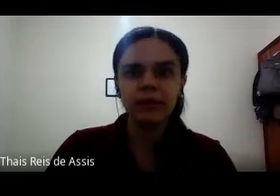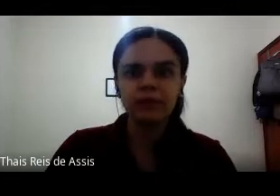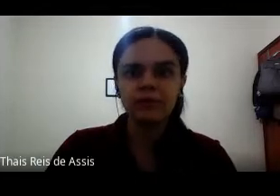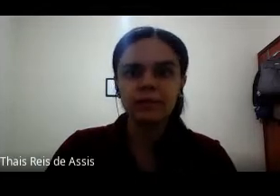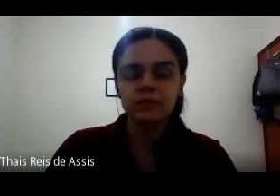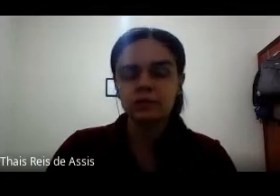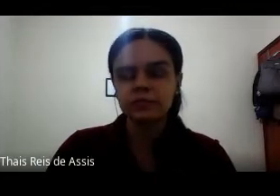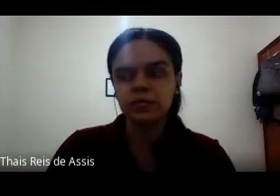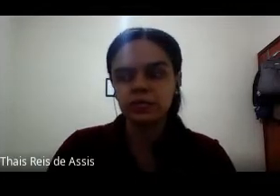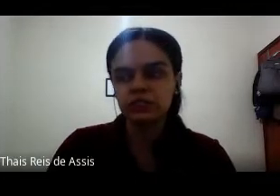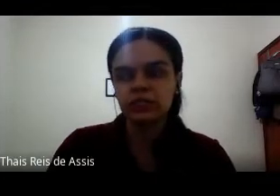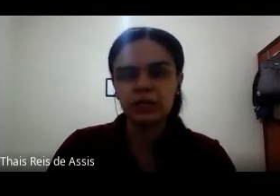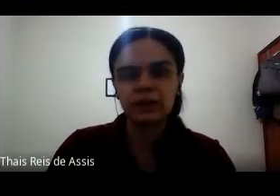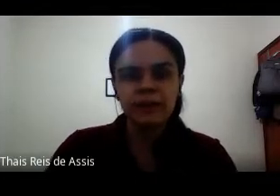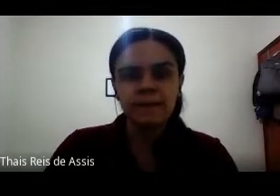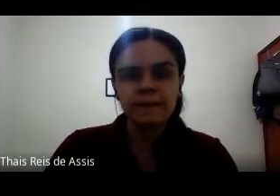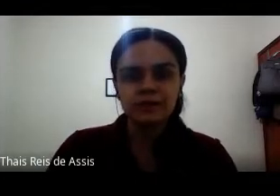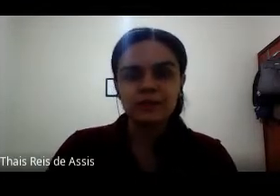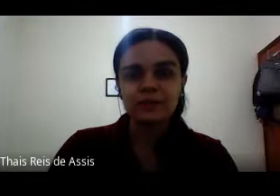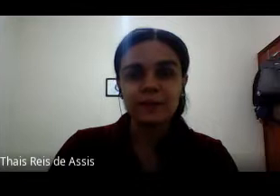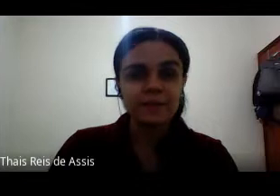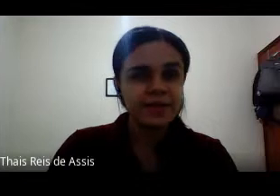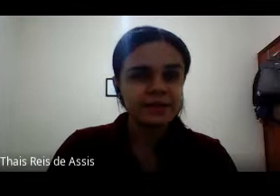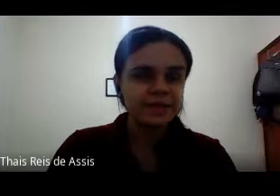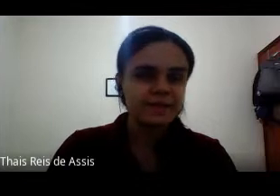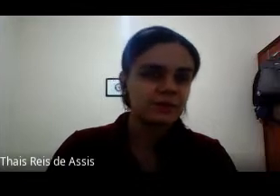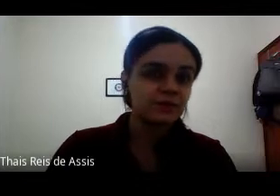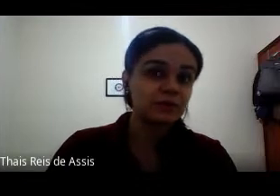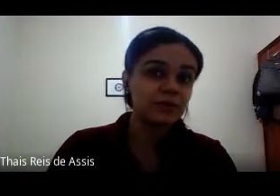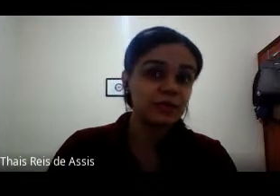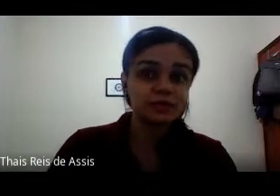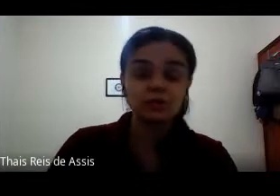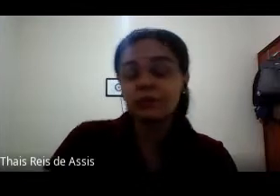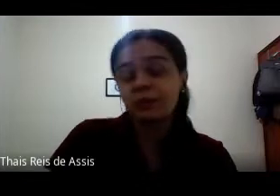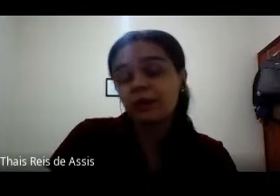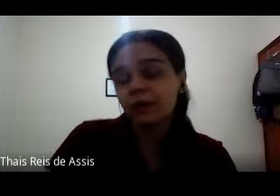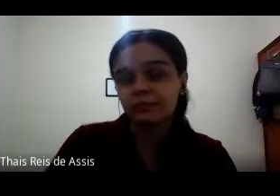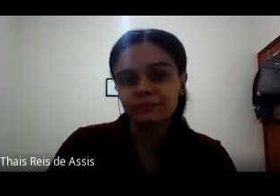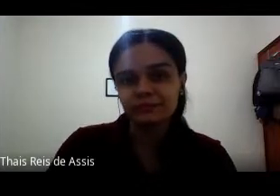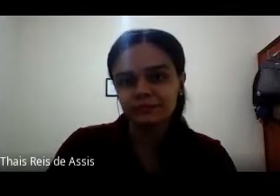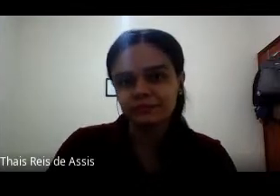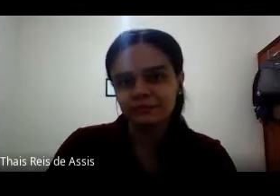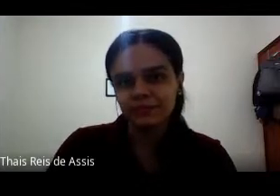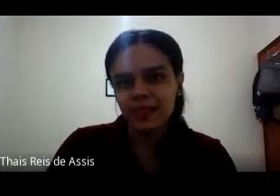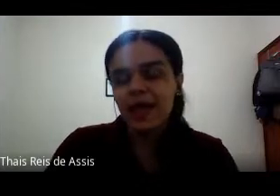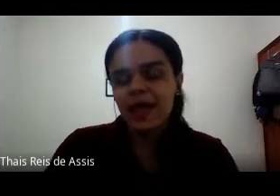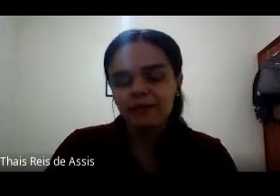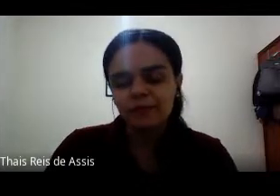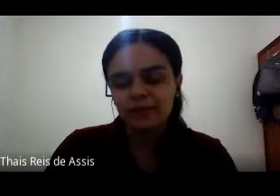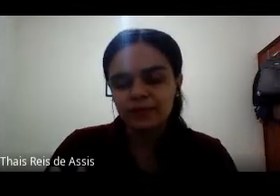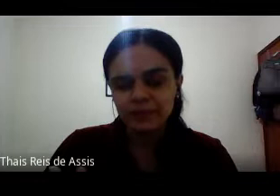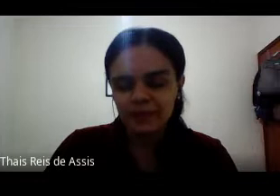eu quero formar pessoas que critiquem, pessoas que pensem, pessoas que questionem? Por quê?